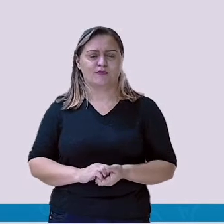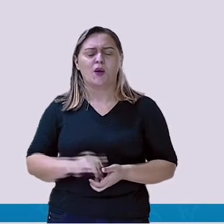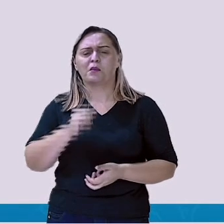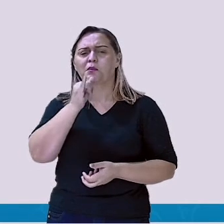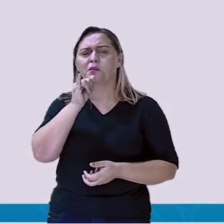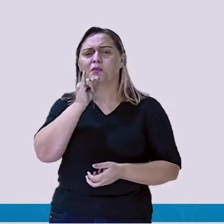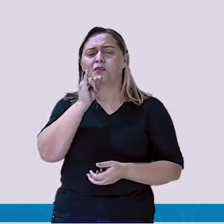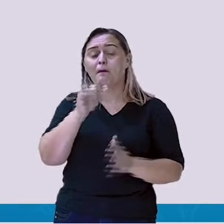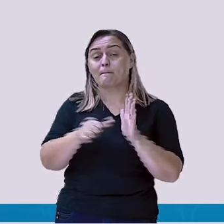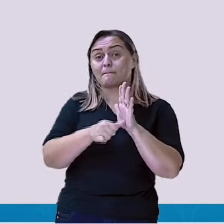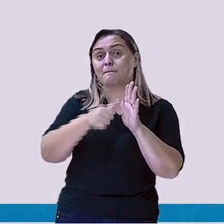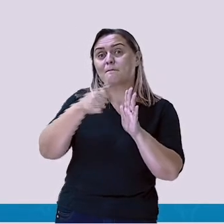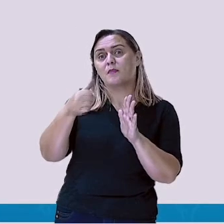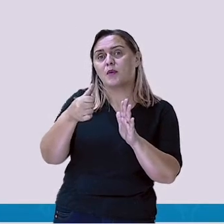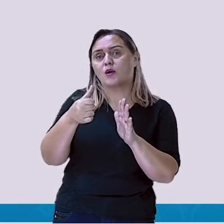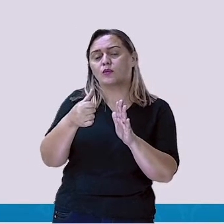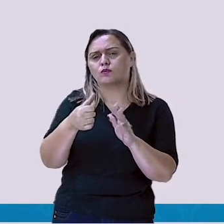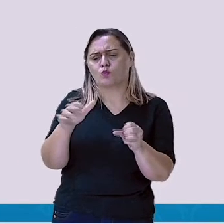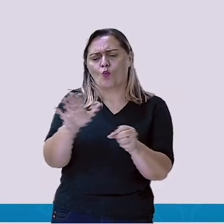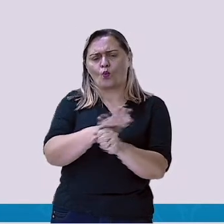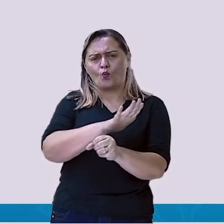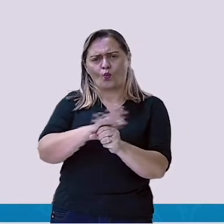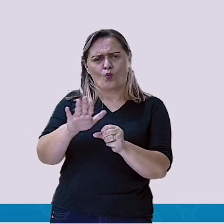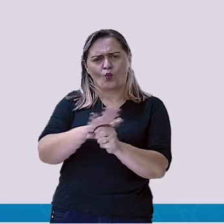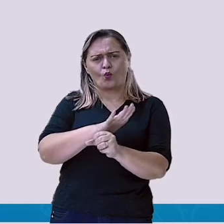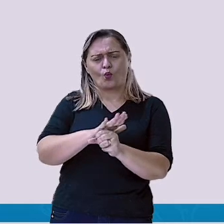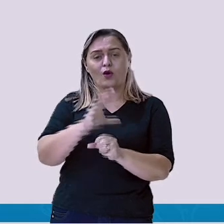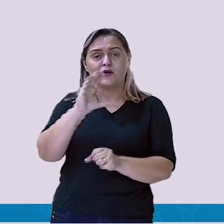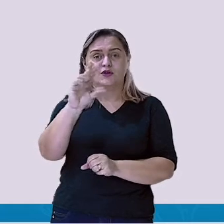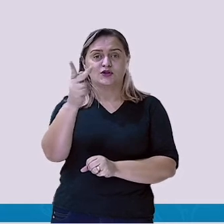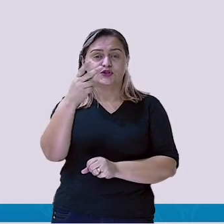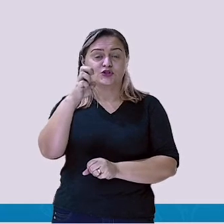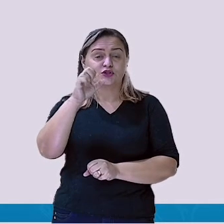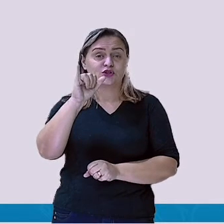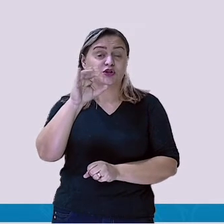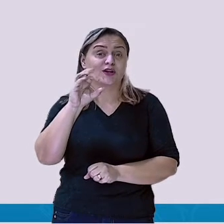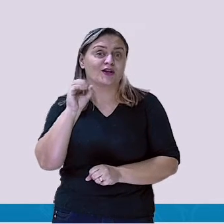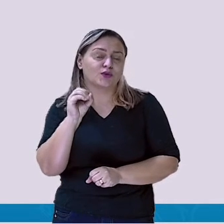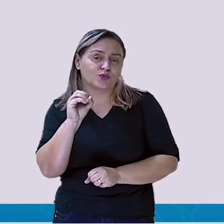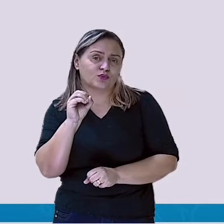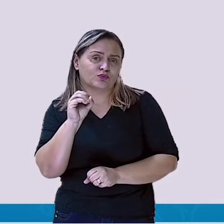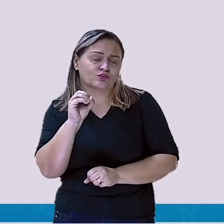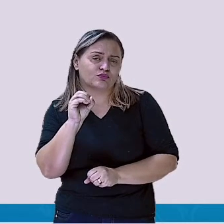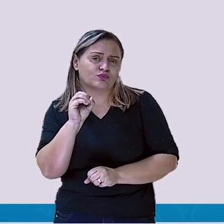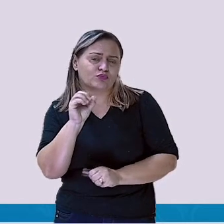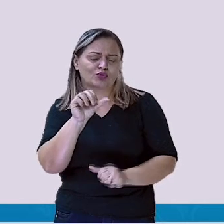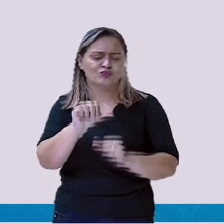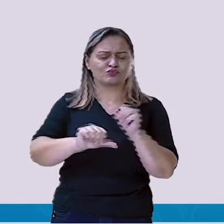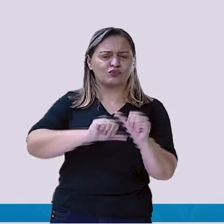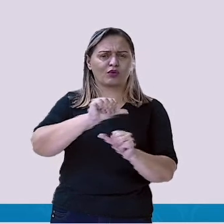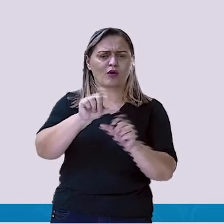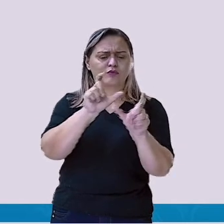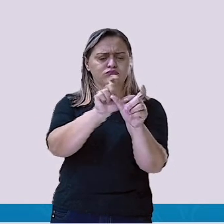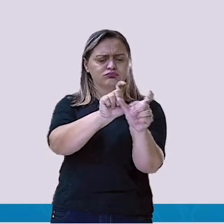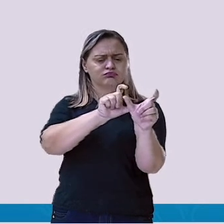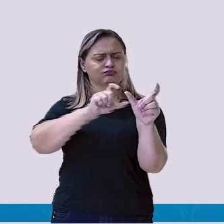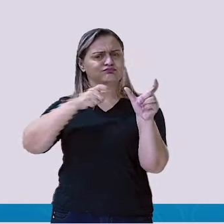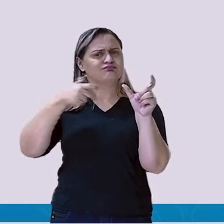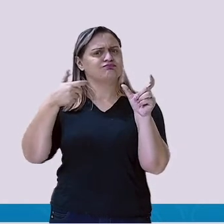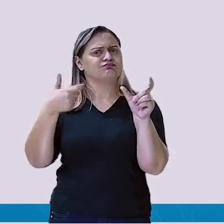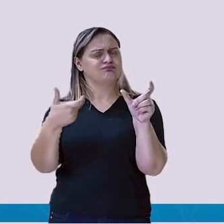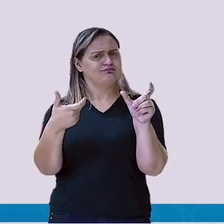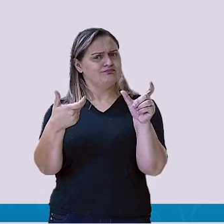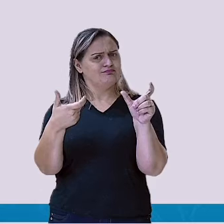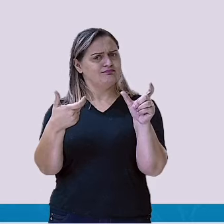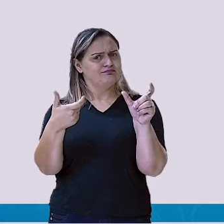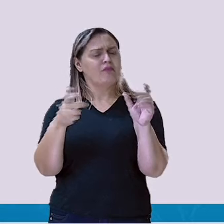Como ficaria o antônimo dessa frase? Trocando a palavra cheio pelo antônimo. Como será que